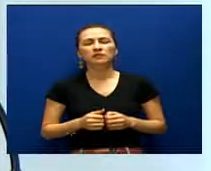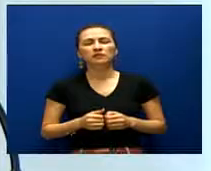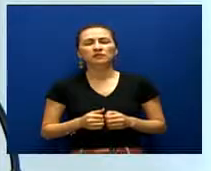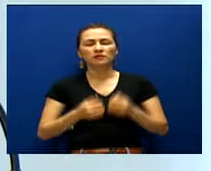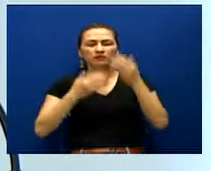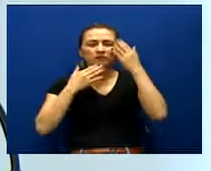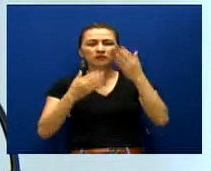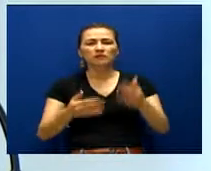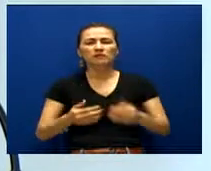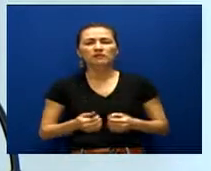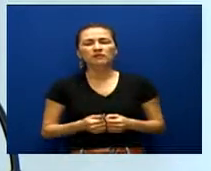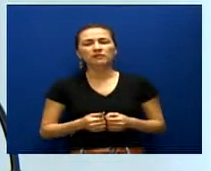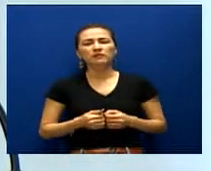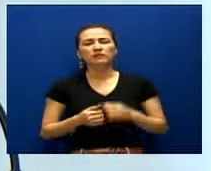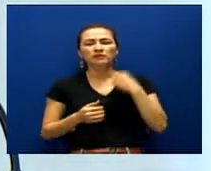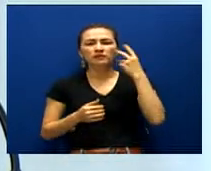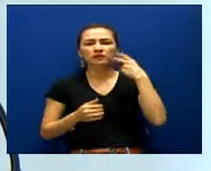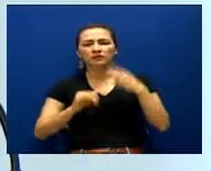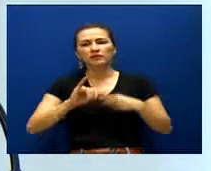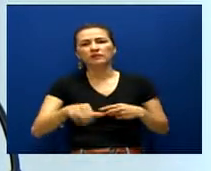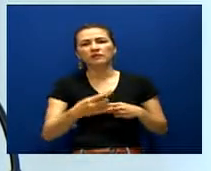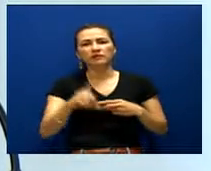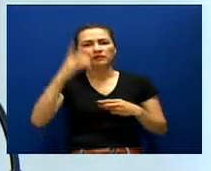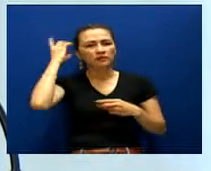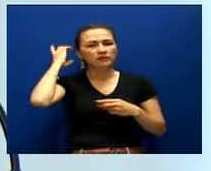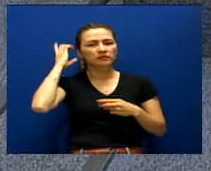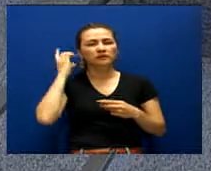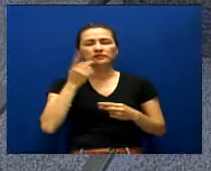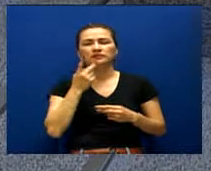Muito obrigado. Vereador João Donizete.